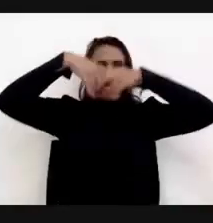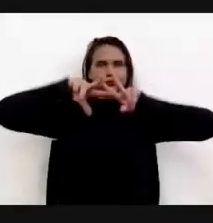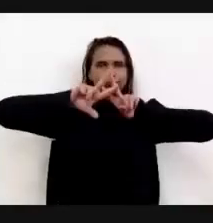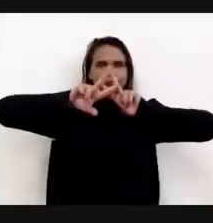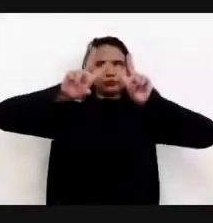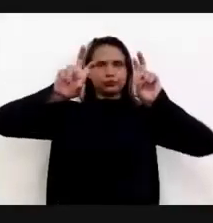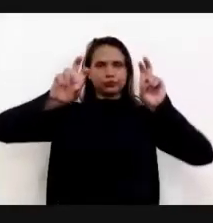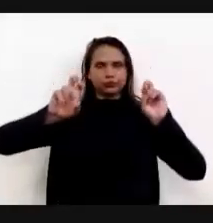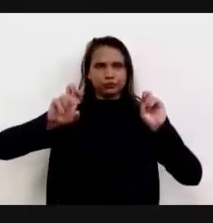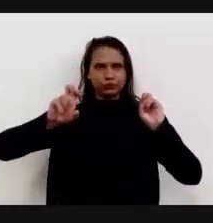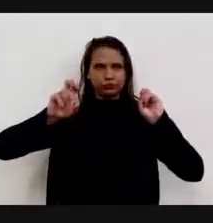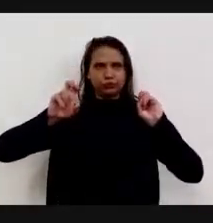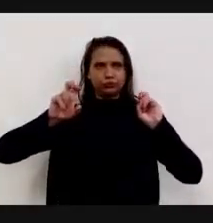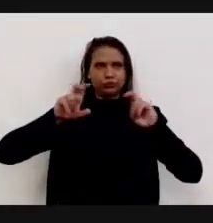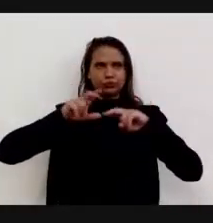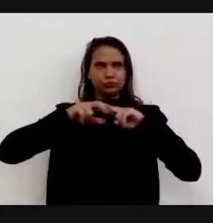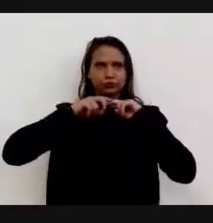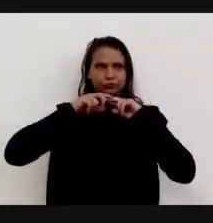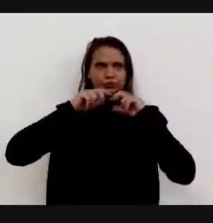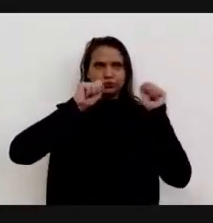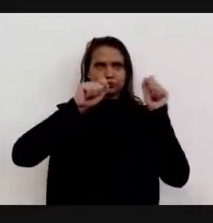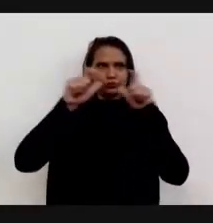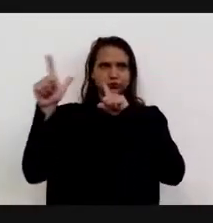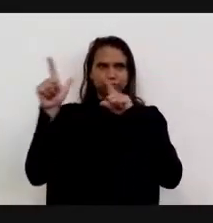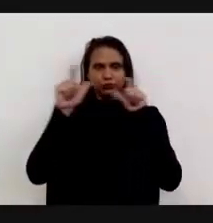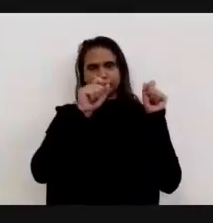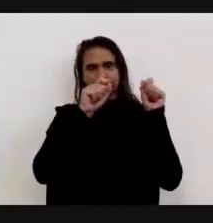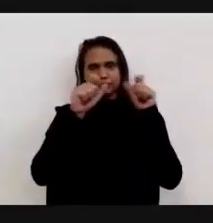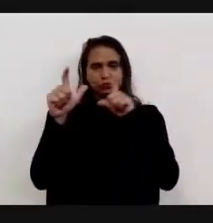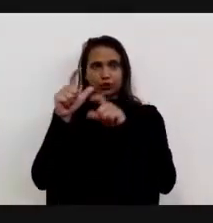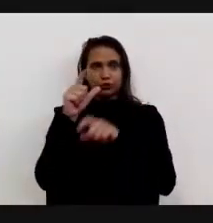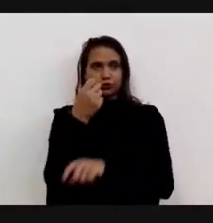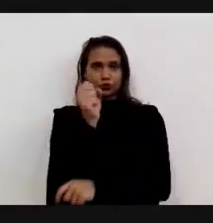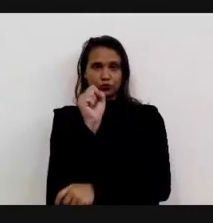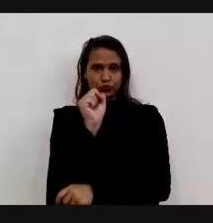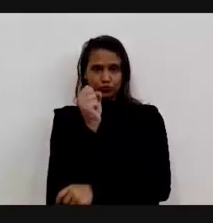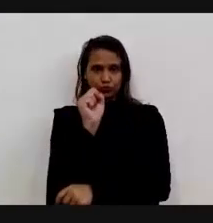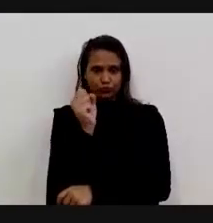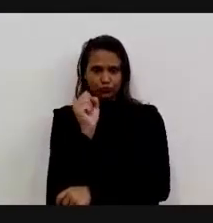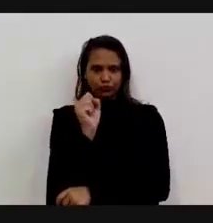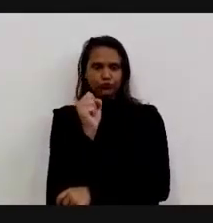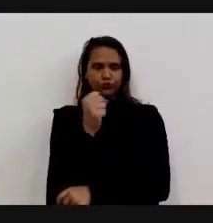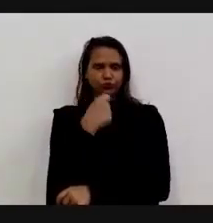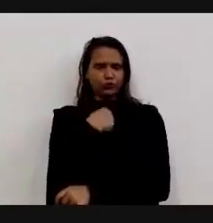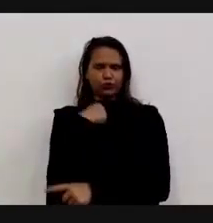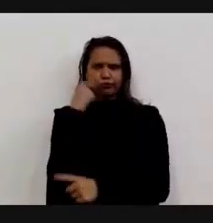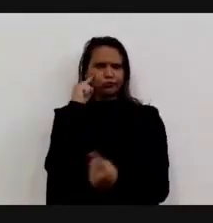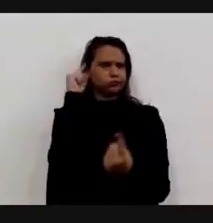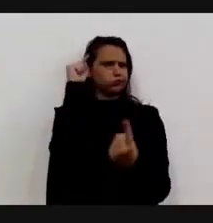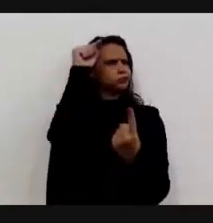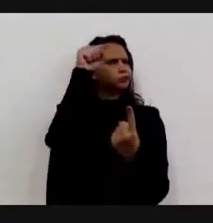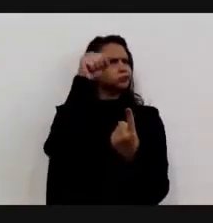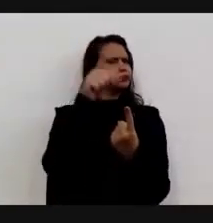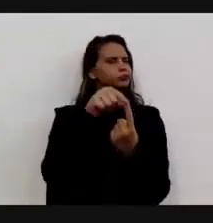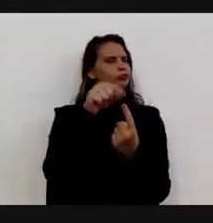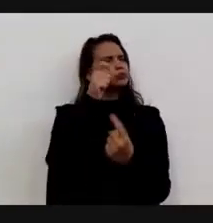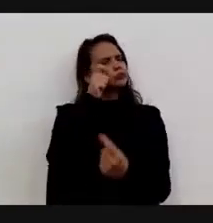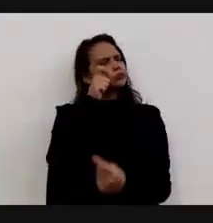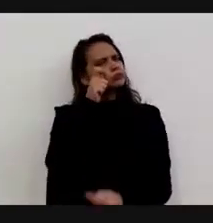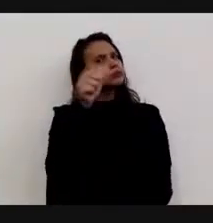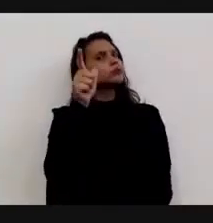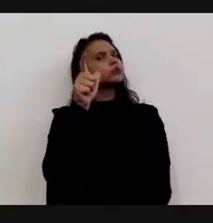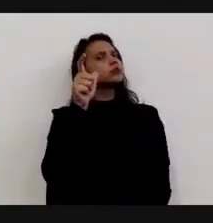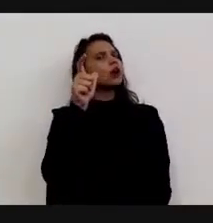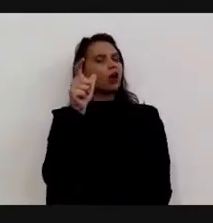isso, e é óbvio que os meus slides aqui, que são apenas 8, eu vou apenas ter o objetivo de despertar curiosidade